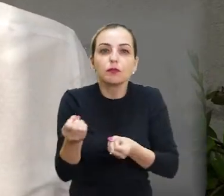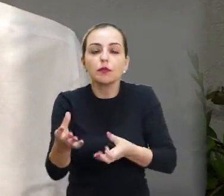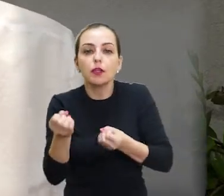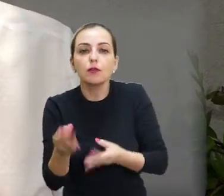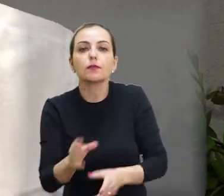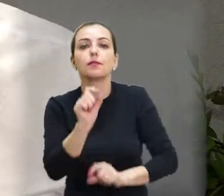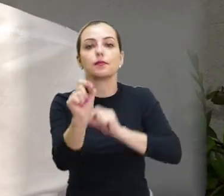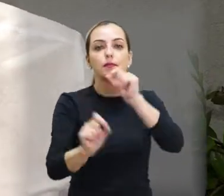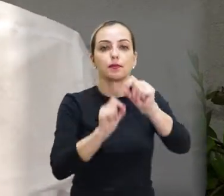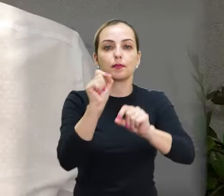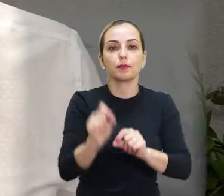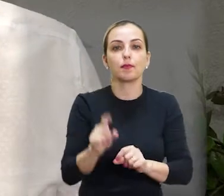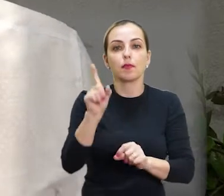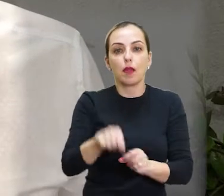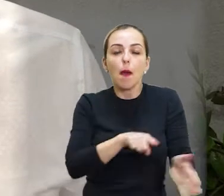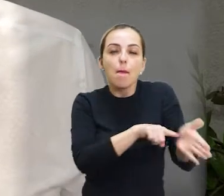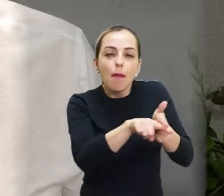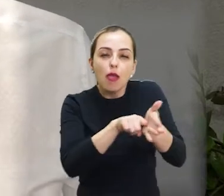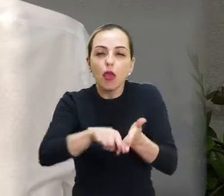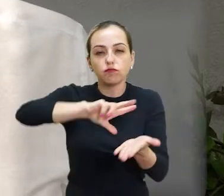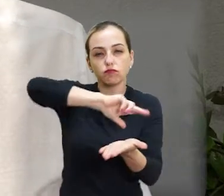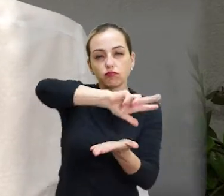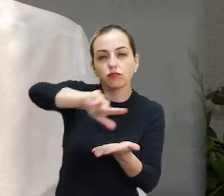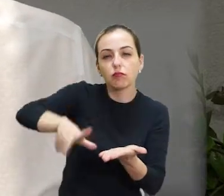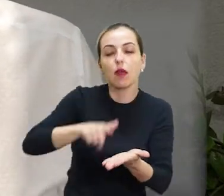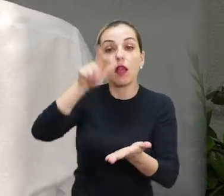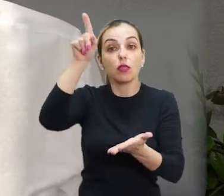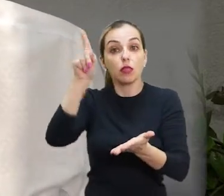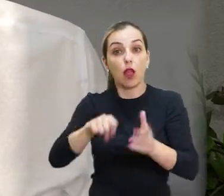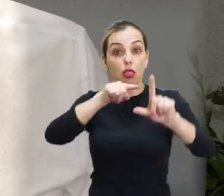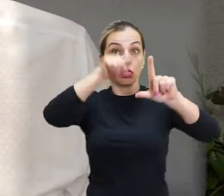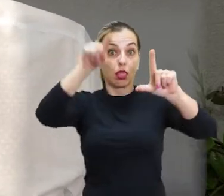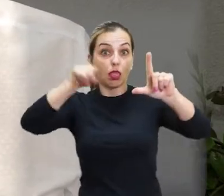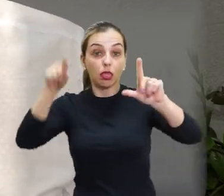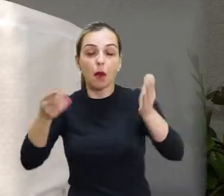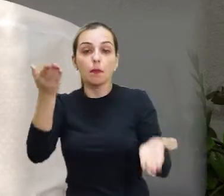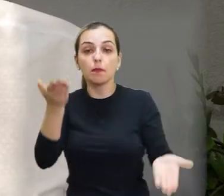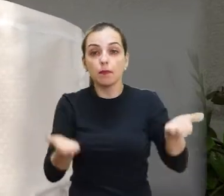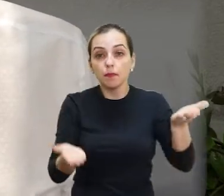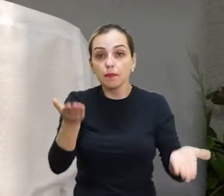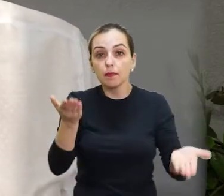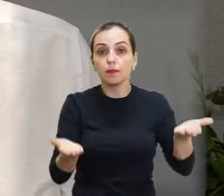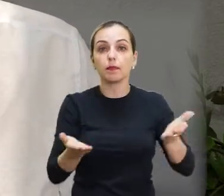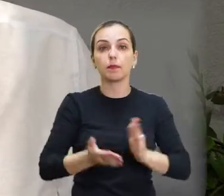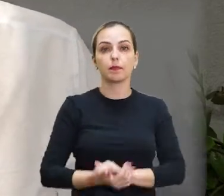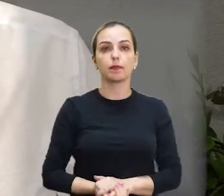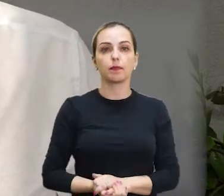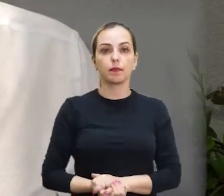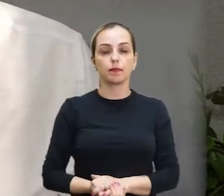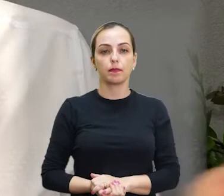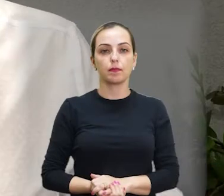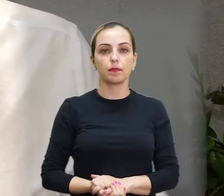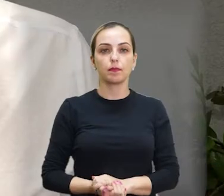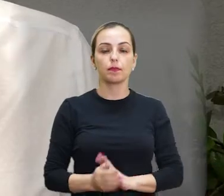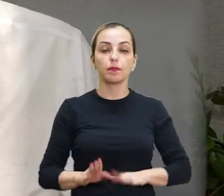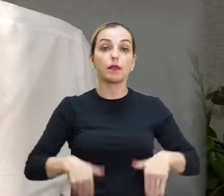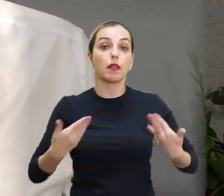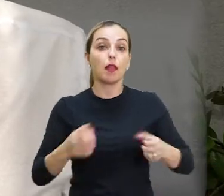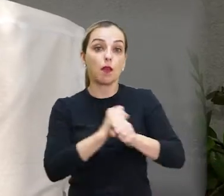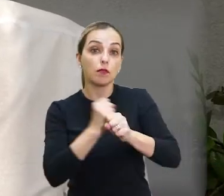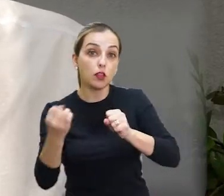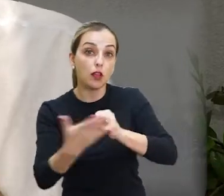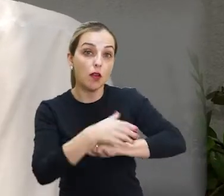de informações, dados, enfim, de uma grandiosa ponderação de variáveis. Pois